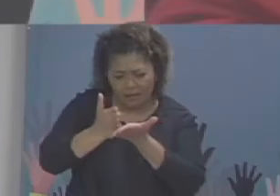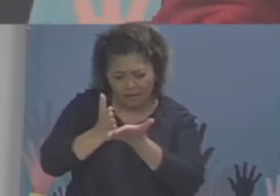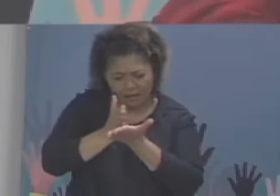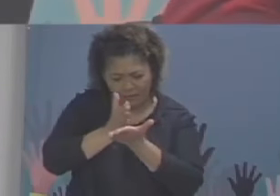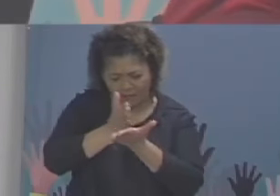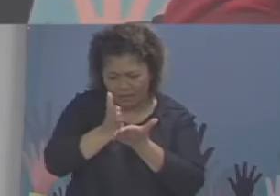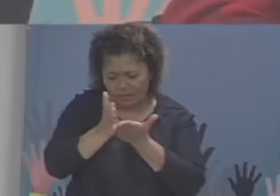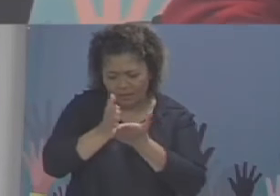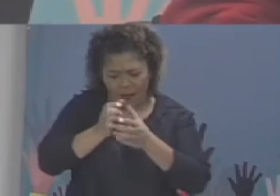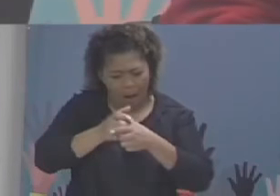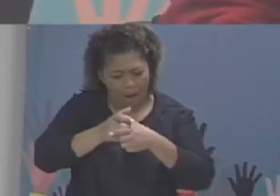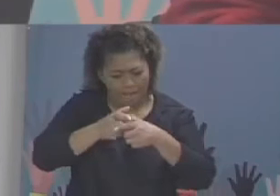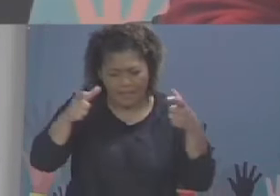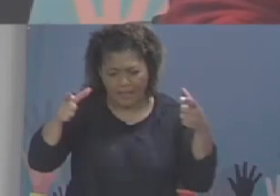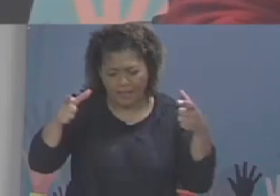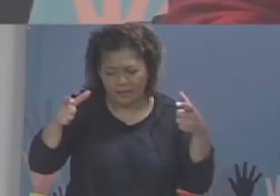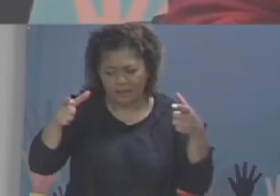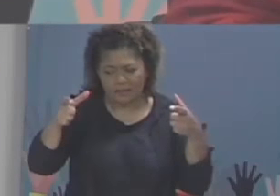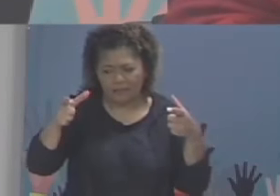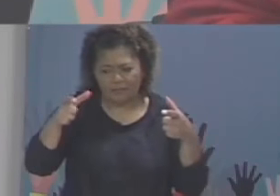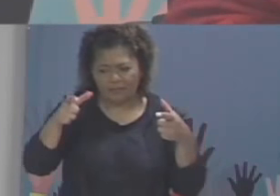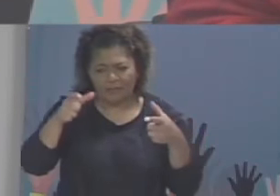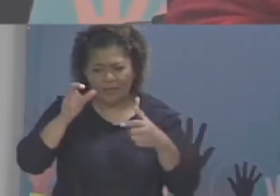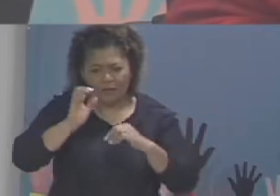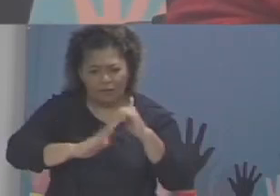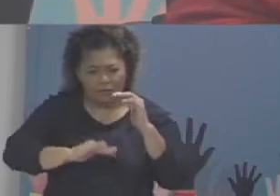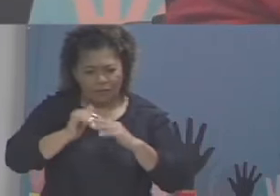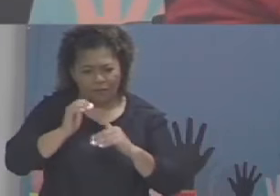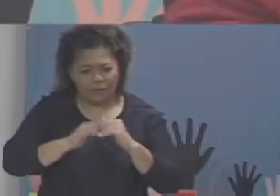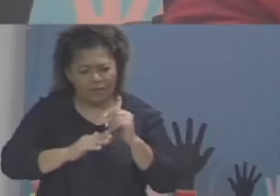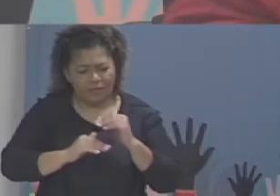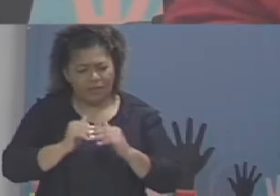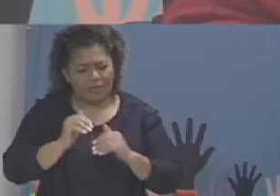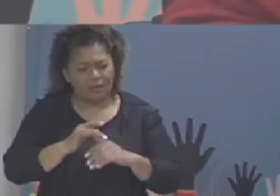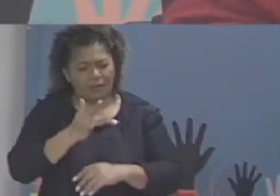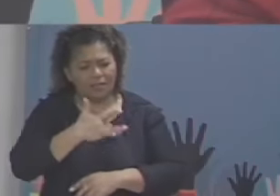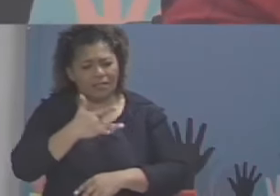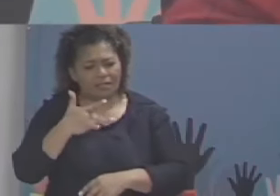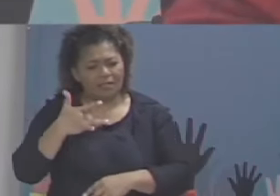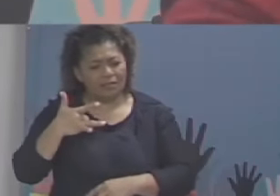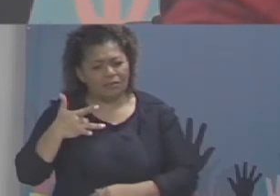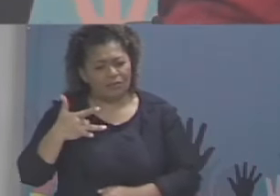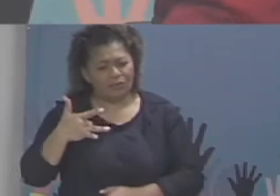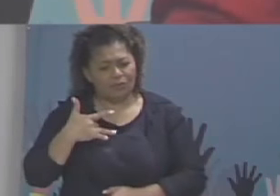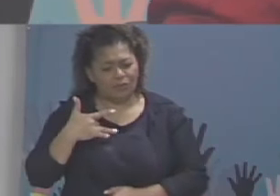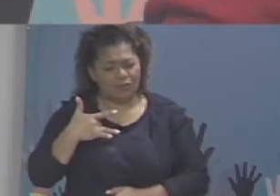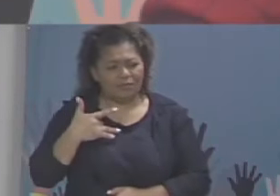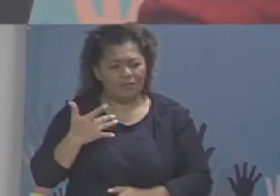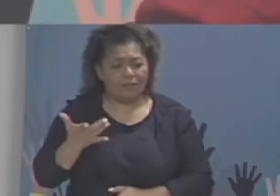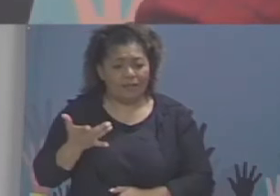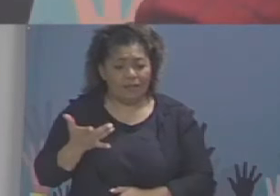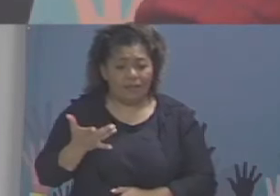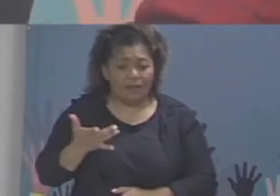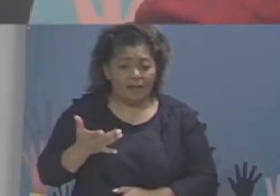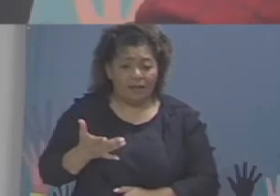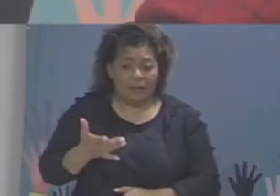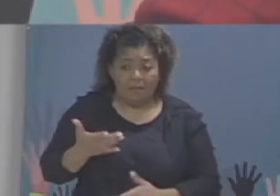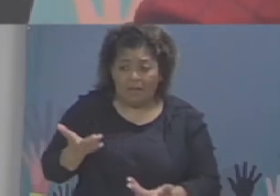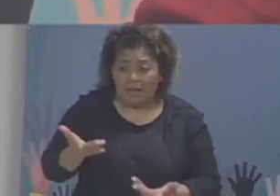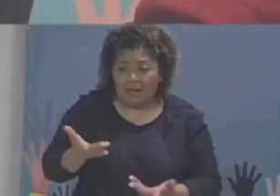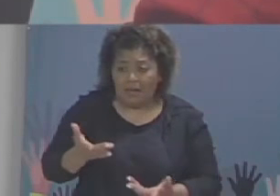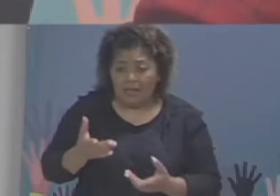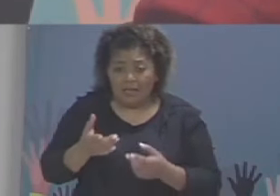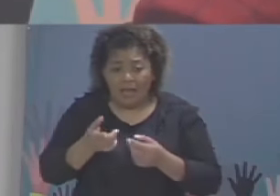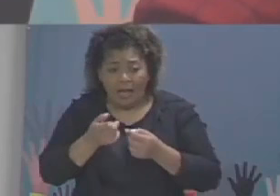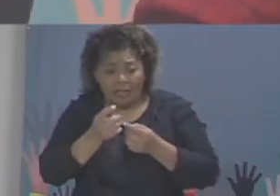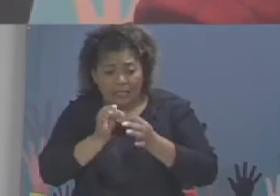para ampliação do exercício profissional na saúde suplementar para além da psicoterapia, né, que o